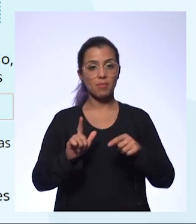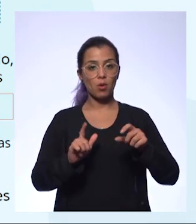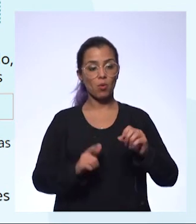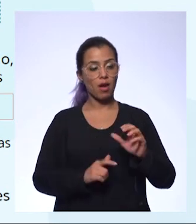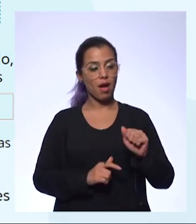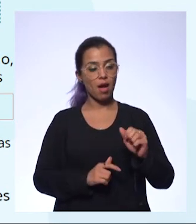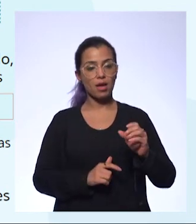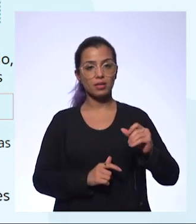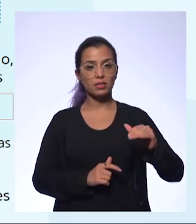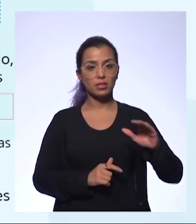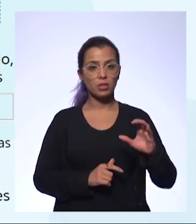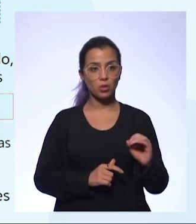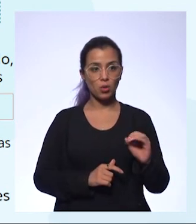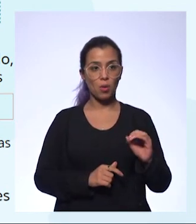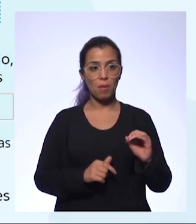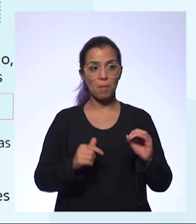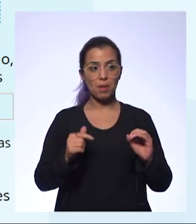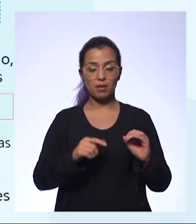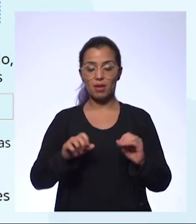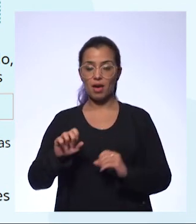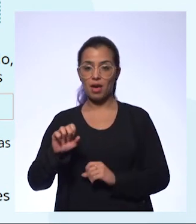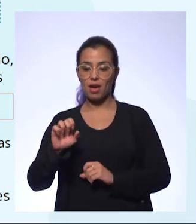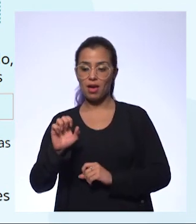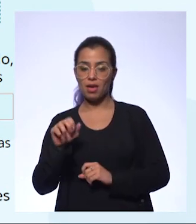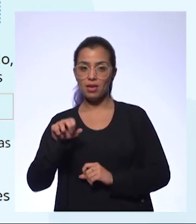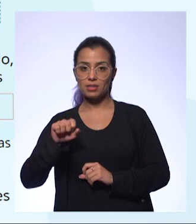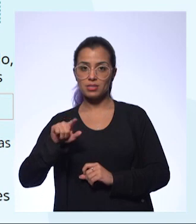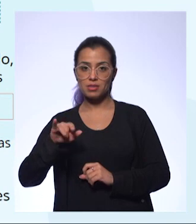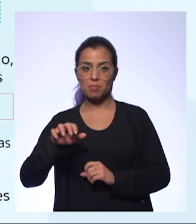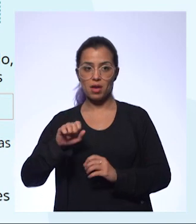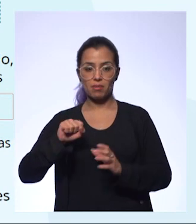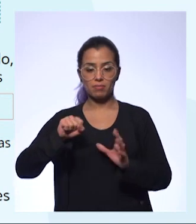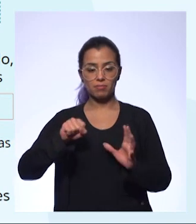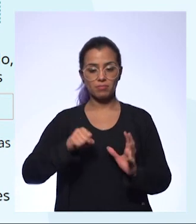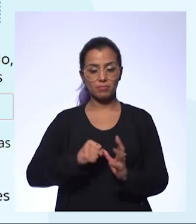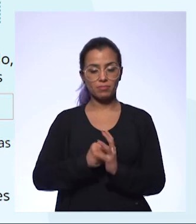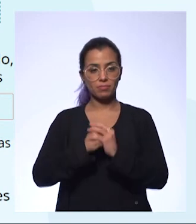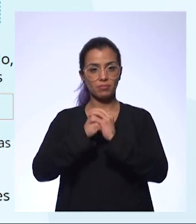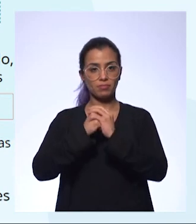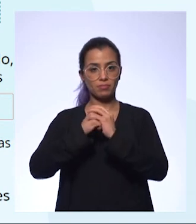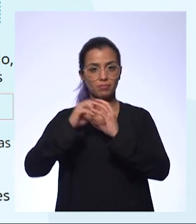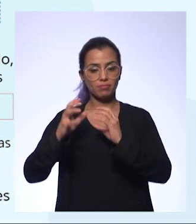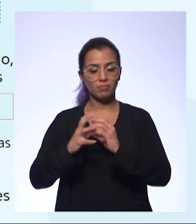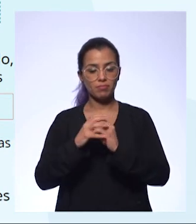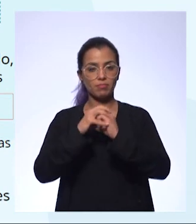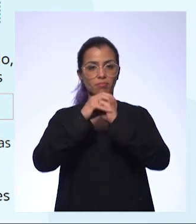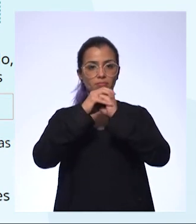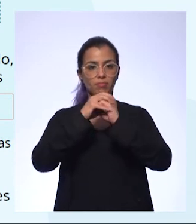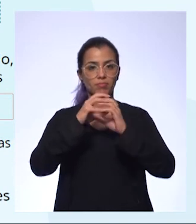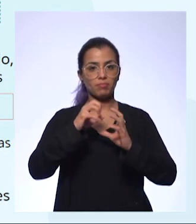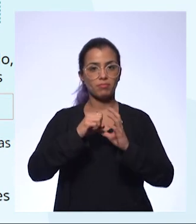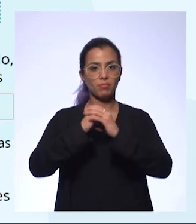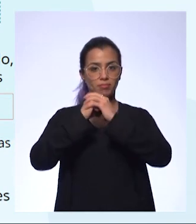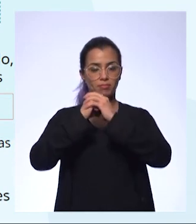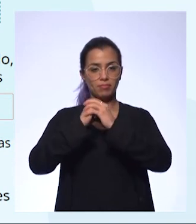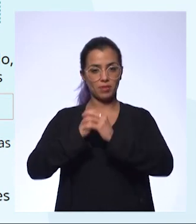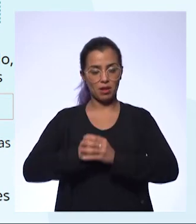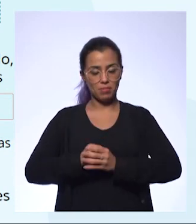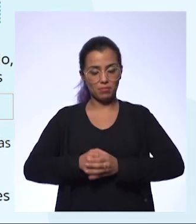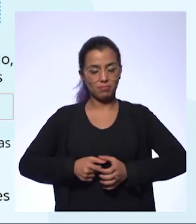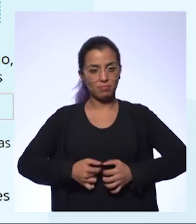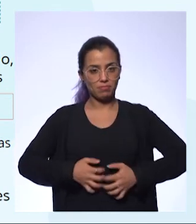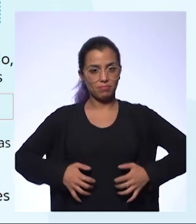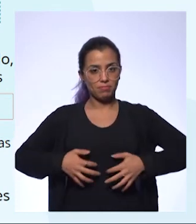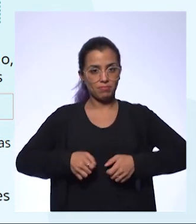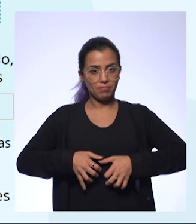a enzima responsável pela digestão ali das proteínas, elas comecem a agir, tá? Então, a gente tem um meio ácido aí.